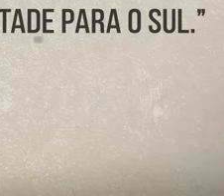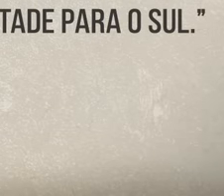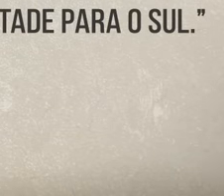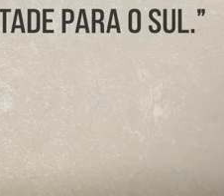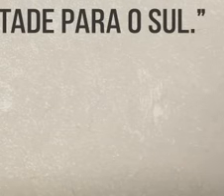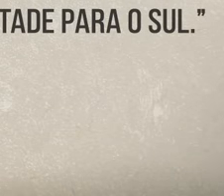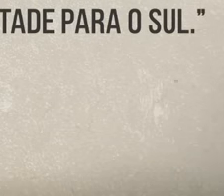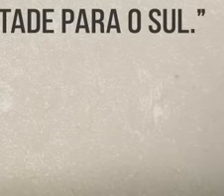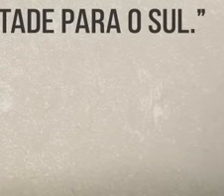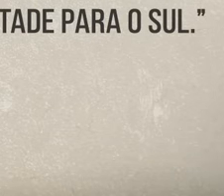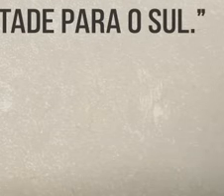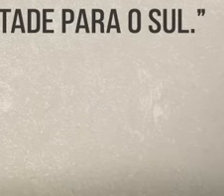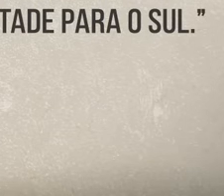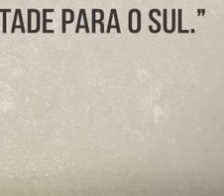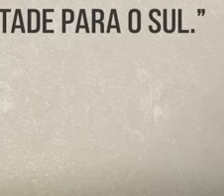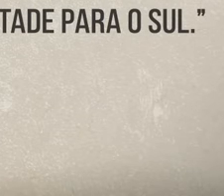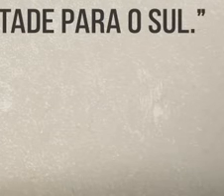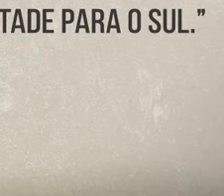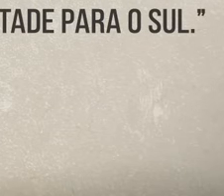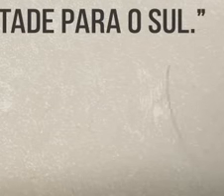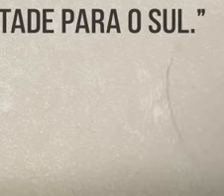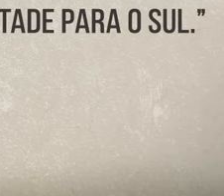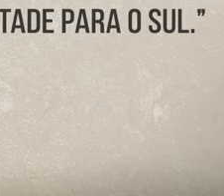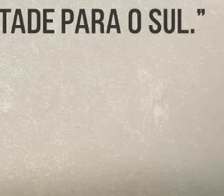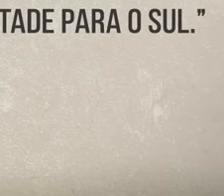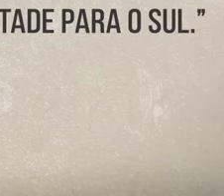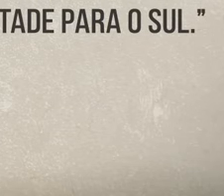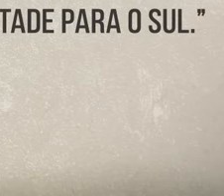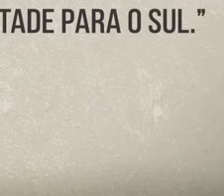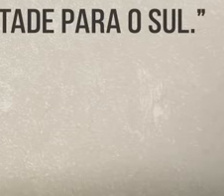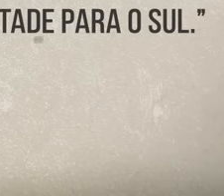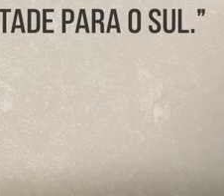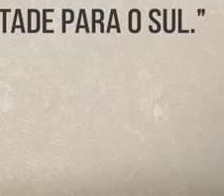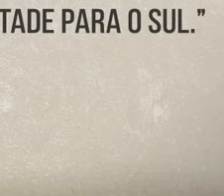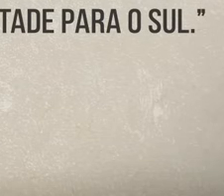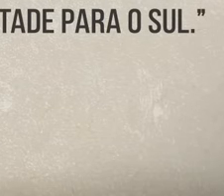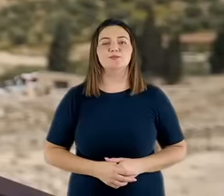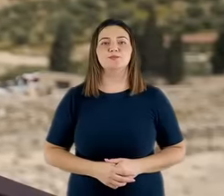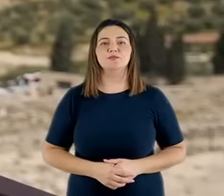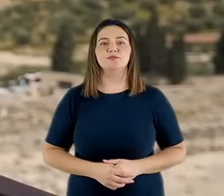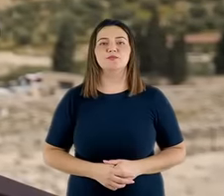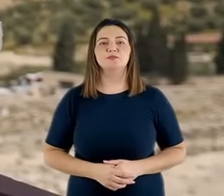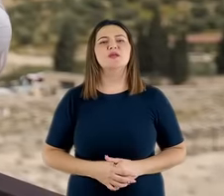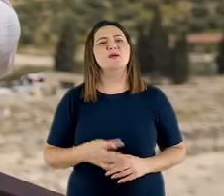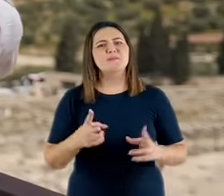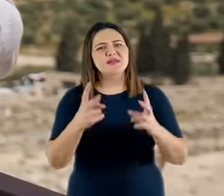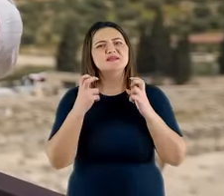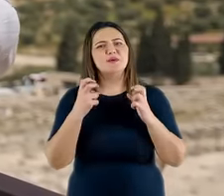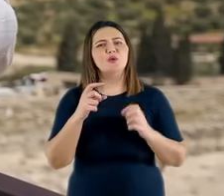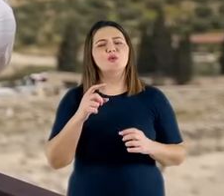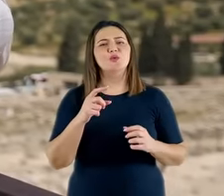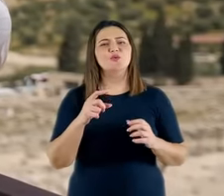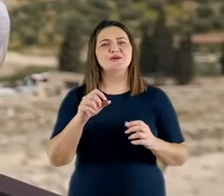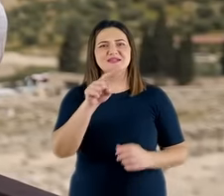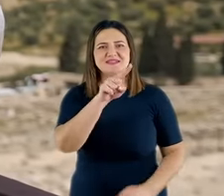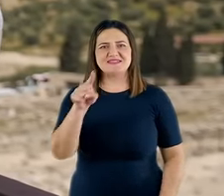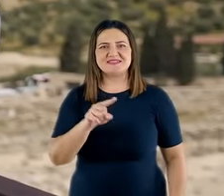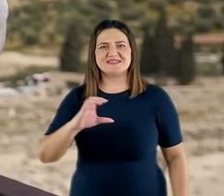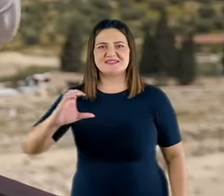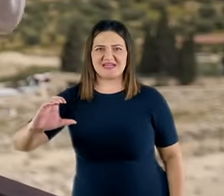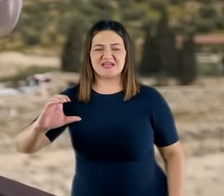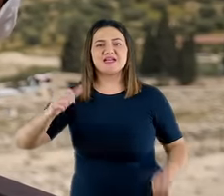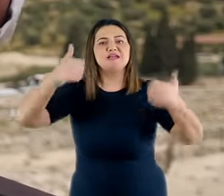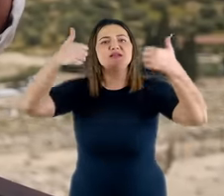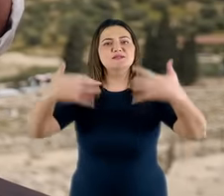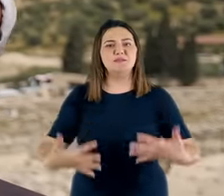norte e a outra metade para o sul. Zacarias capítulo 14, versículo 4. Você percebeu essa passagem de Zacarias?